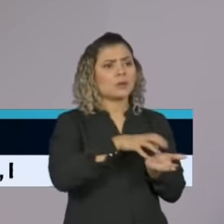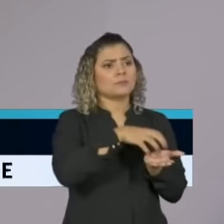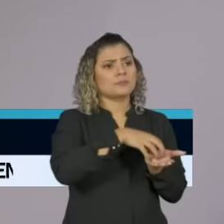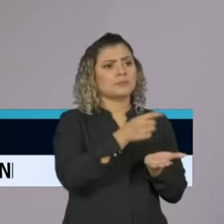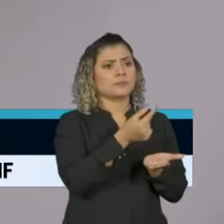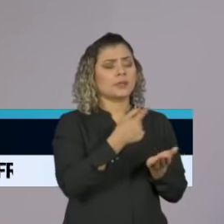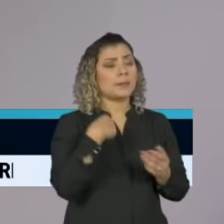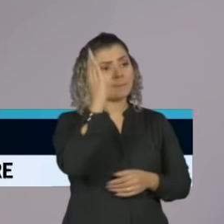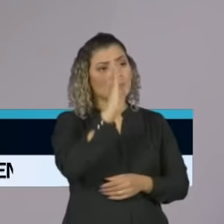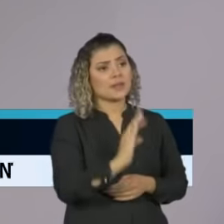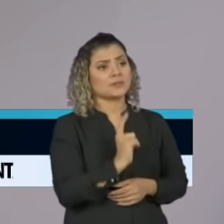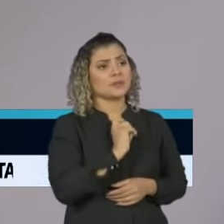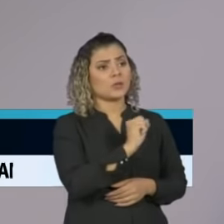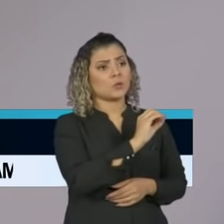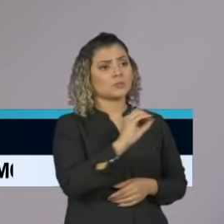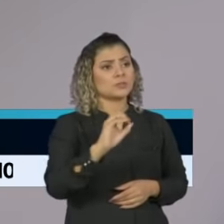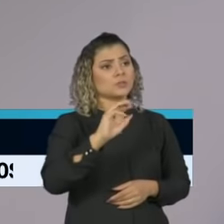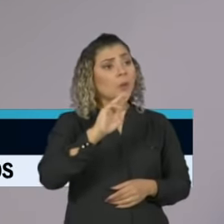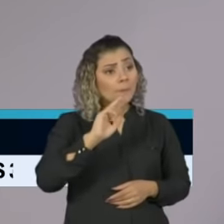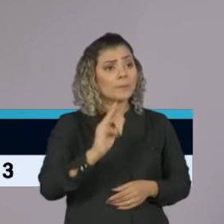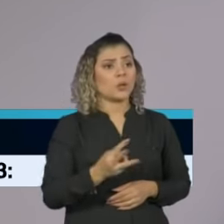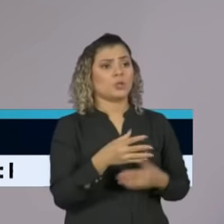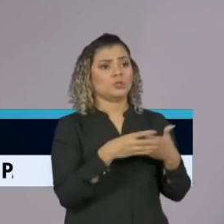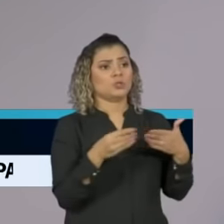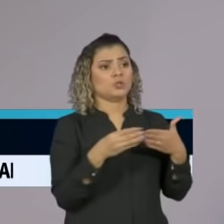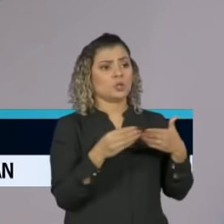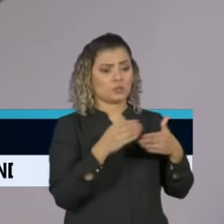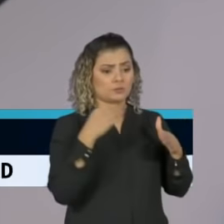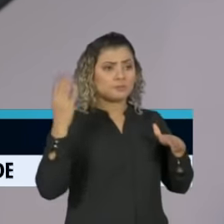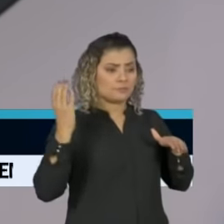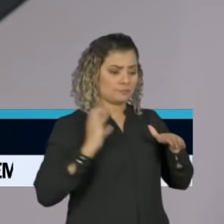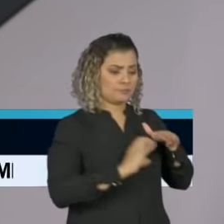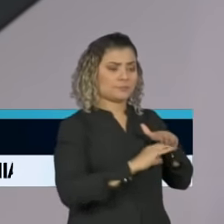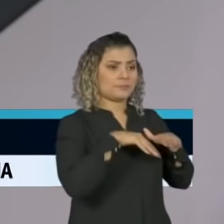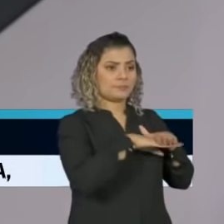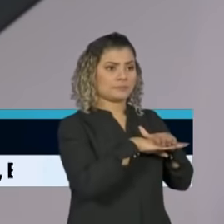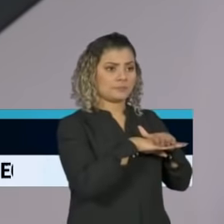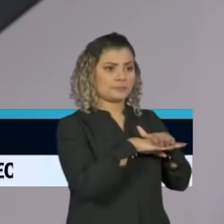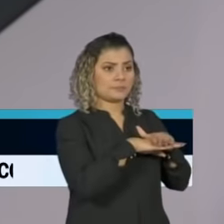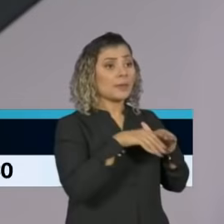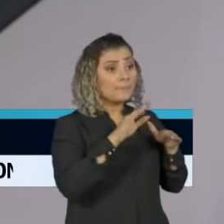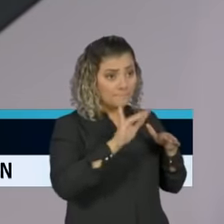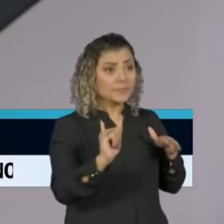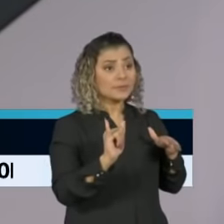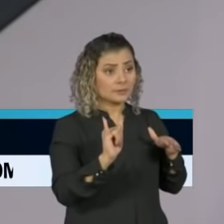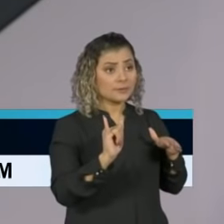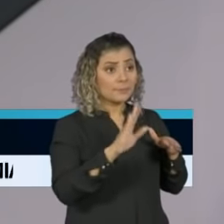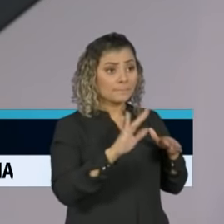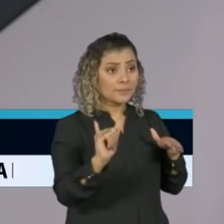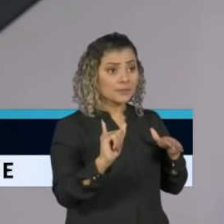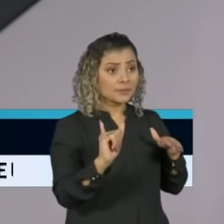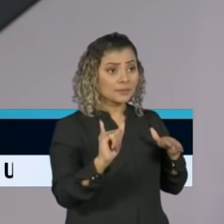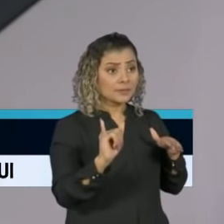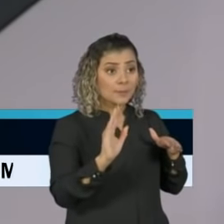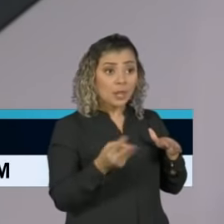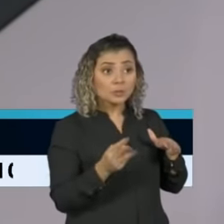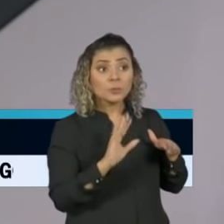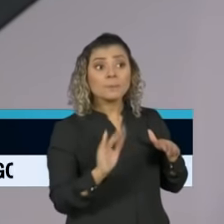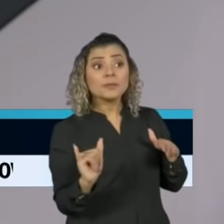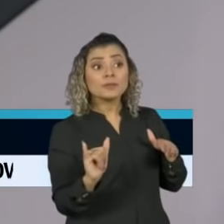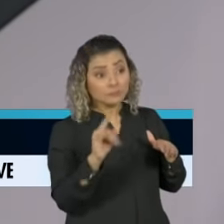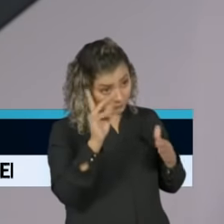Brasil traz 800 bilhões de dólares que estavam depositados no banco. Bilhões, eu estou falando, né?